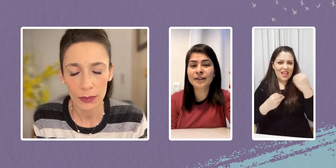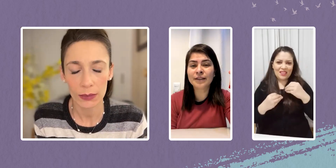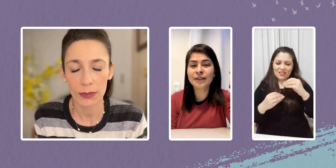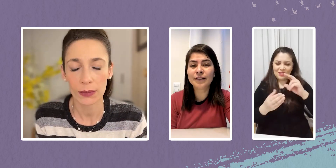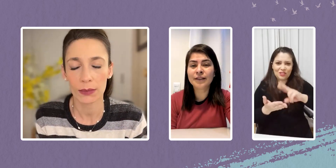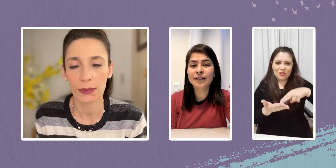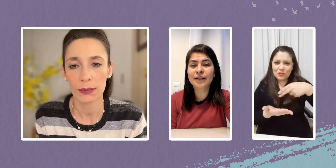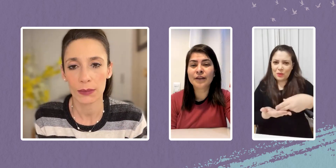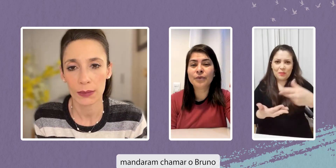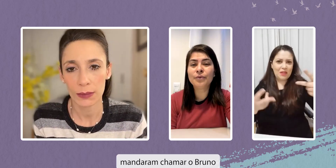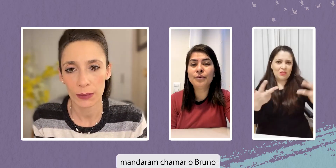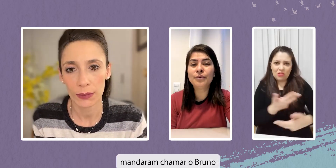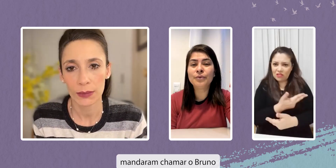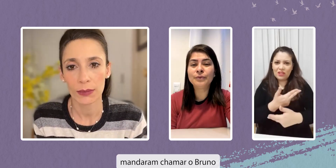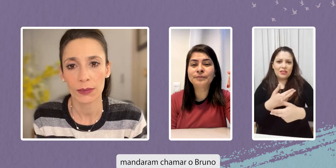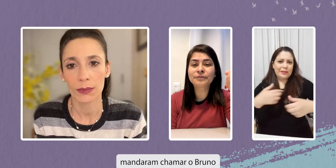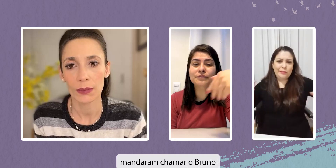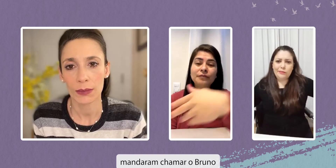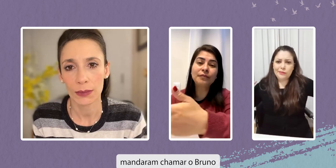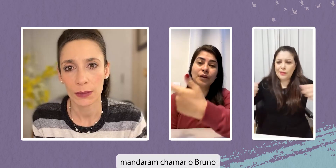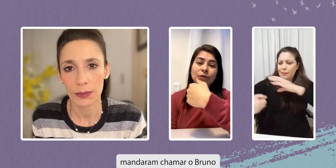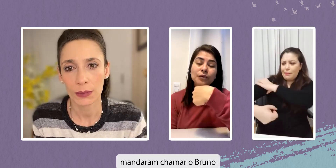camada,